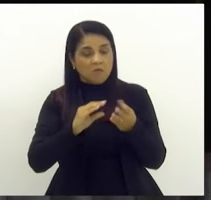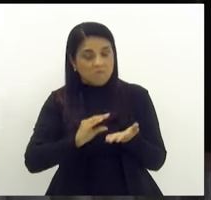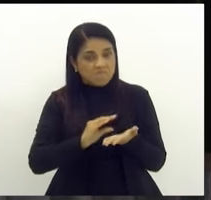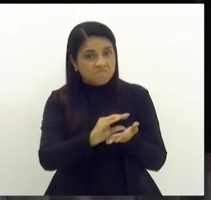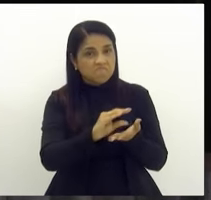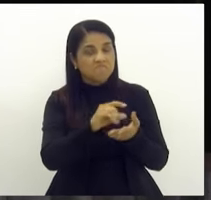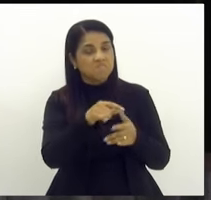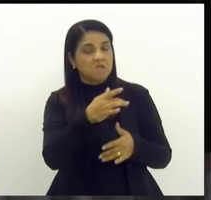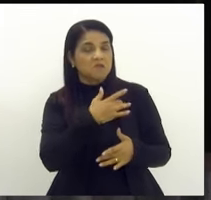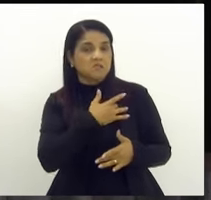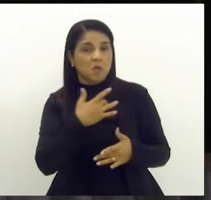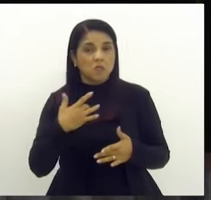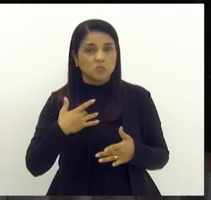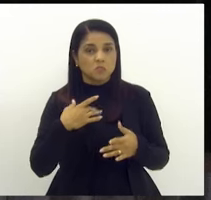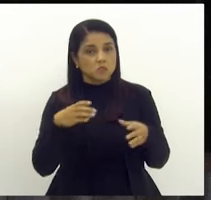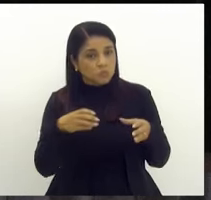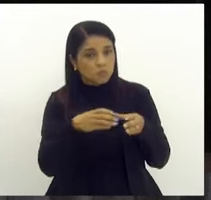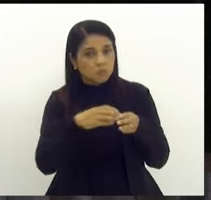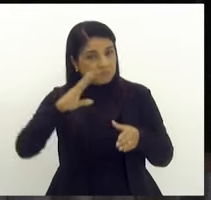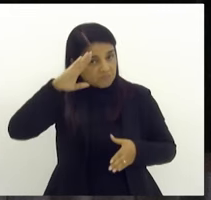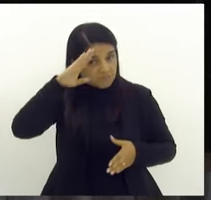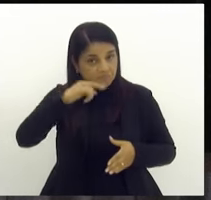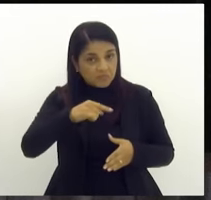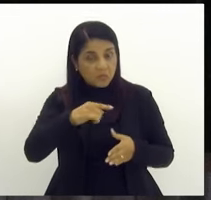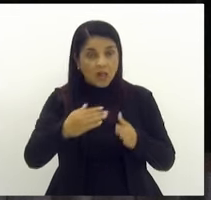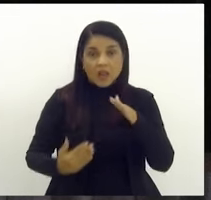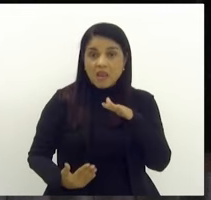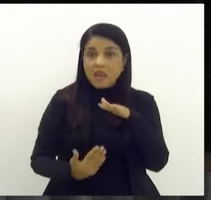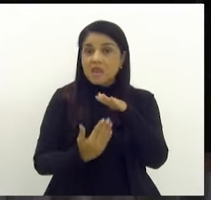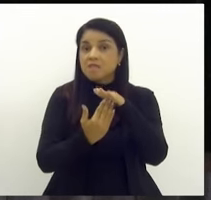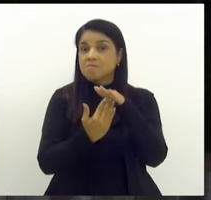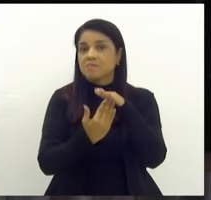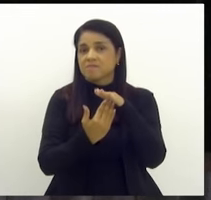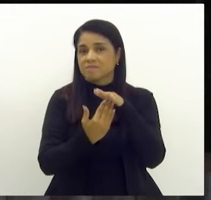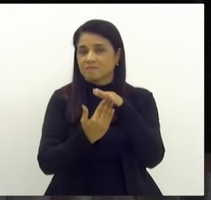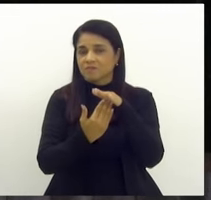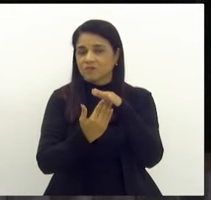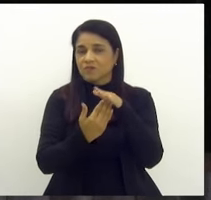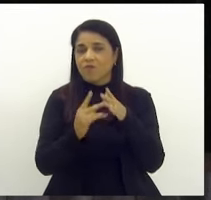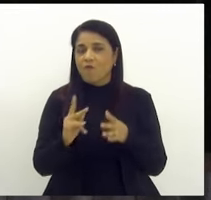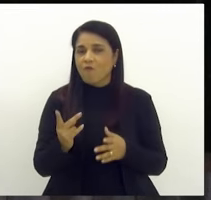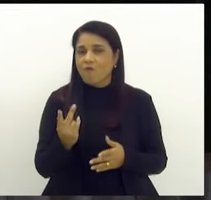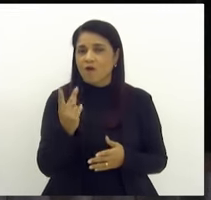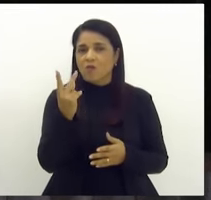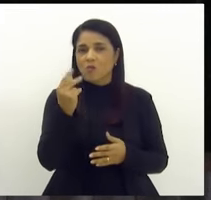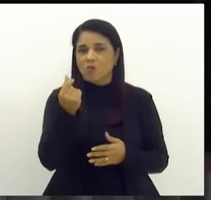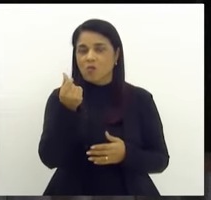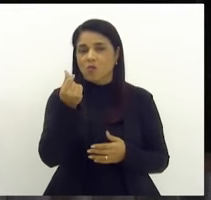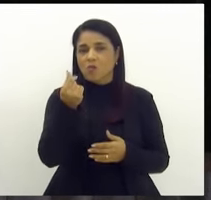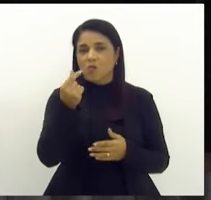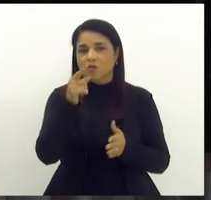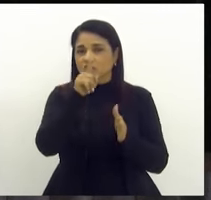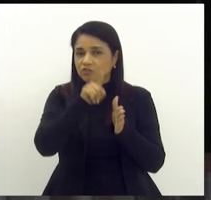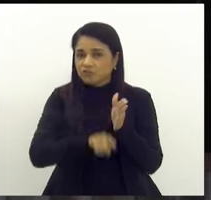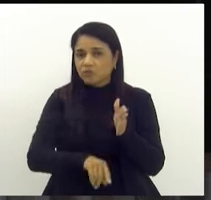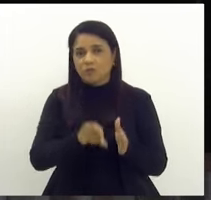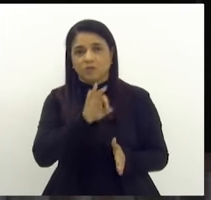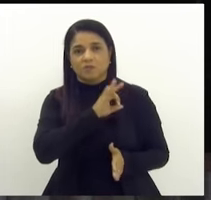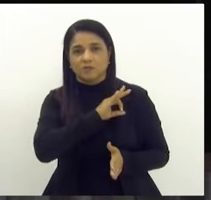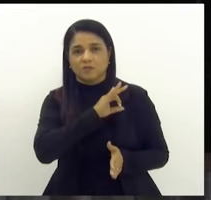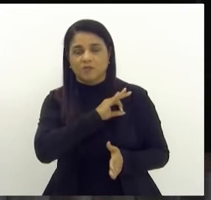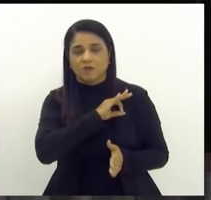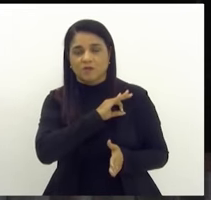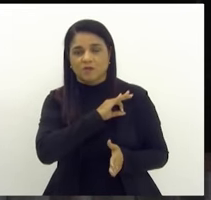da coração o limite é até até o valor que o que o policial desconta até até significa o